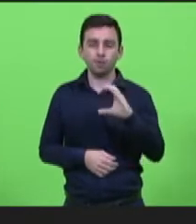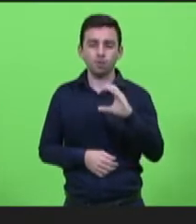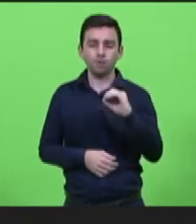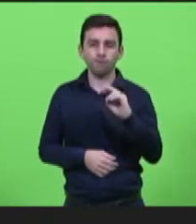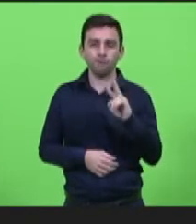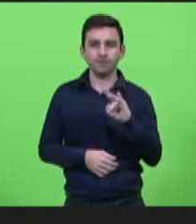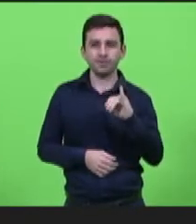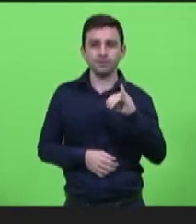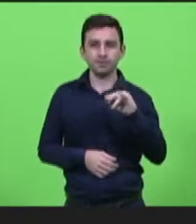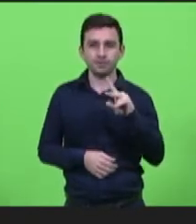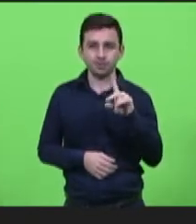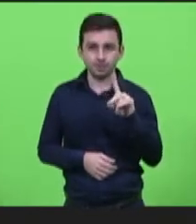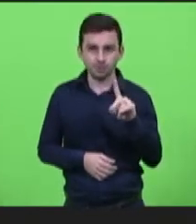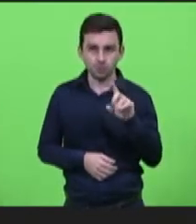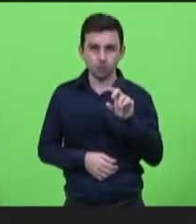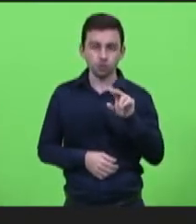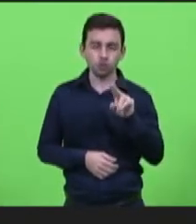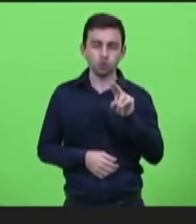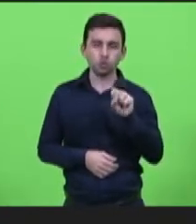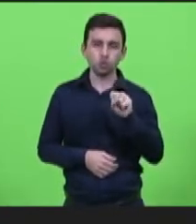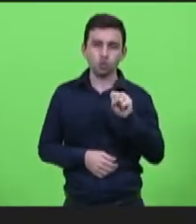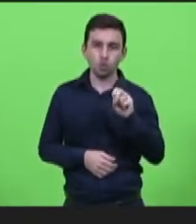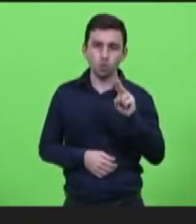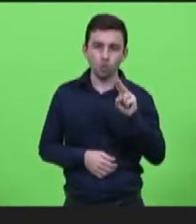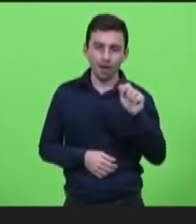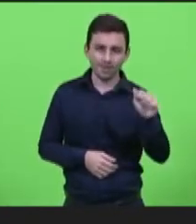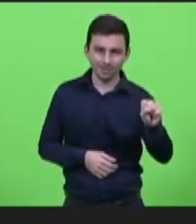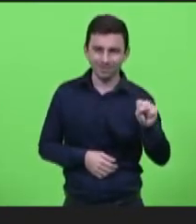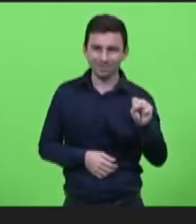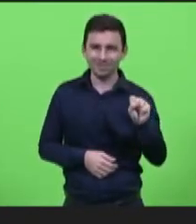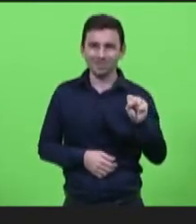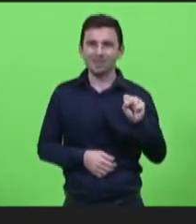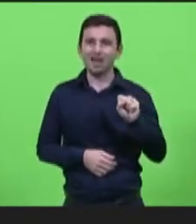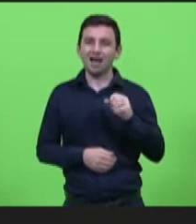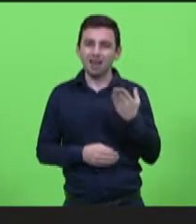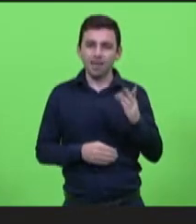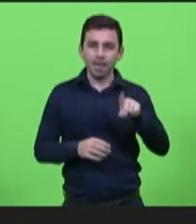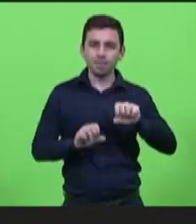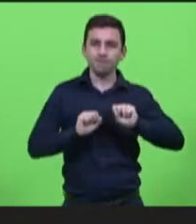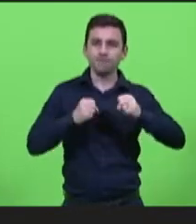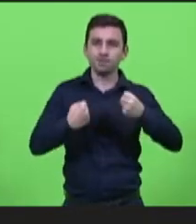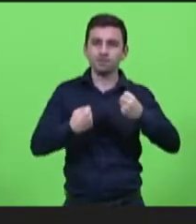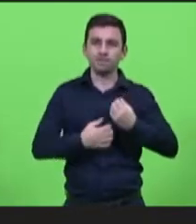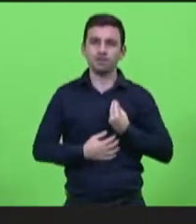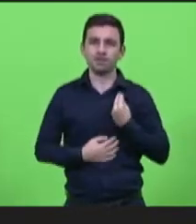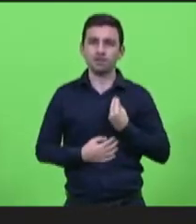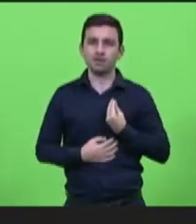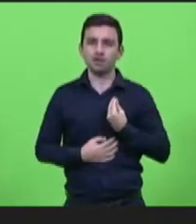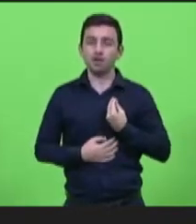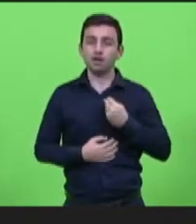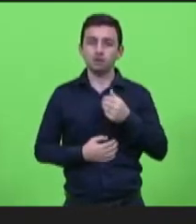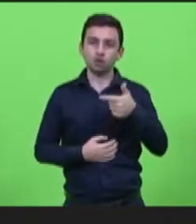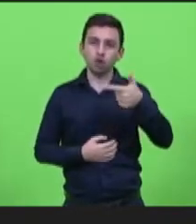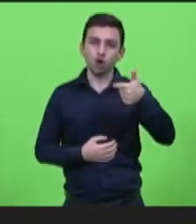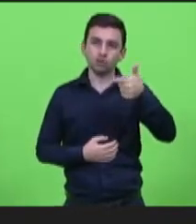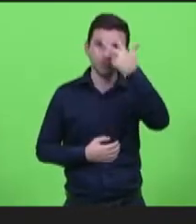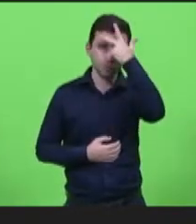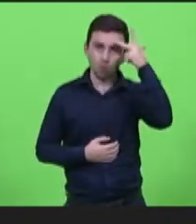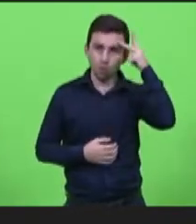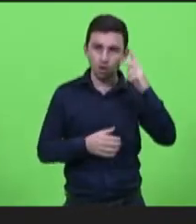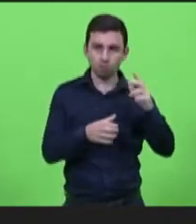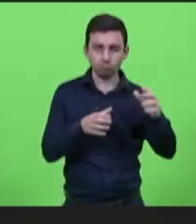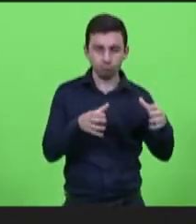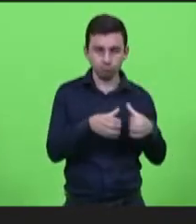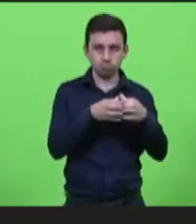COVID-SUAS, Sistema Único da Assistência Social em Defesa da Vida. São 12 membros que integram, desde